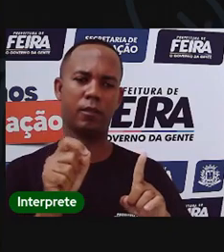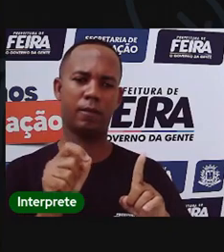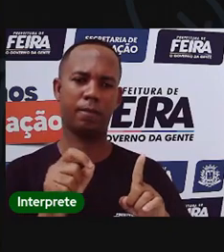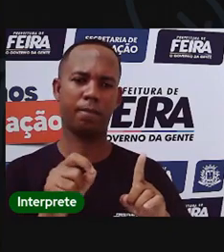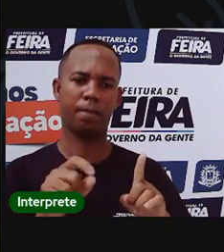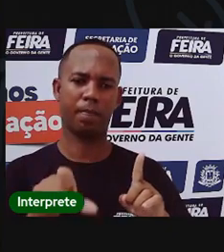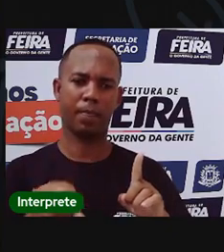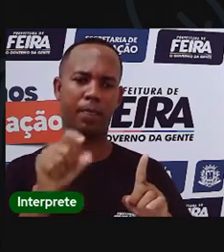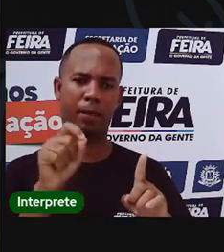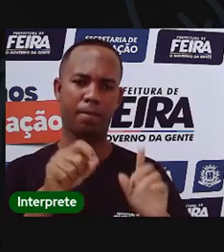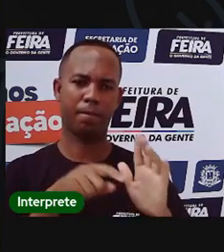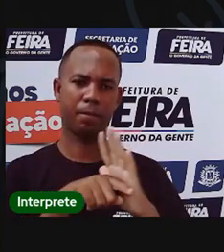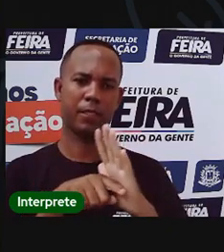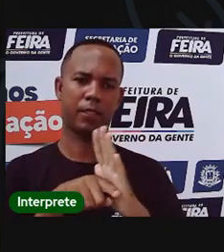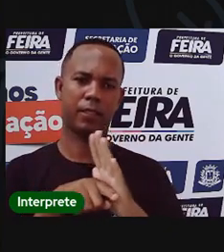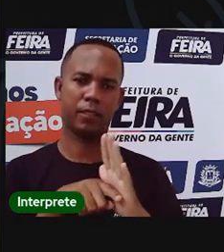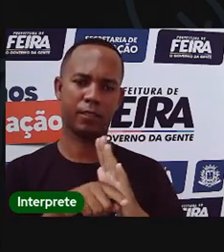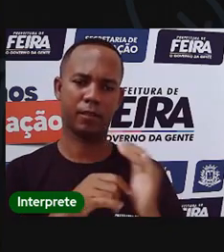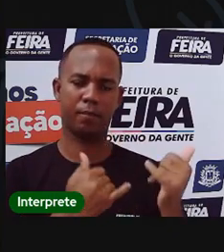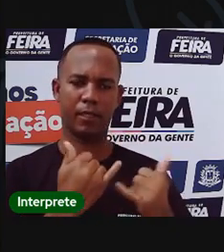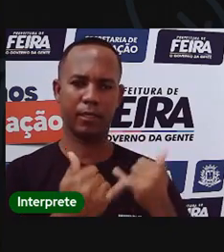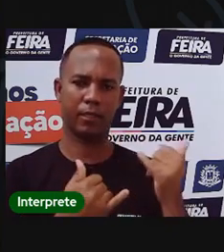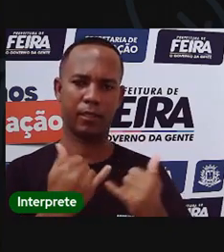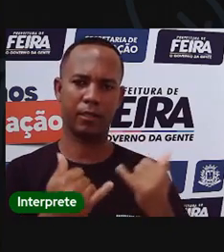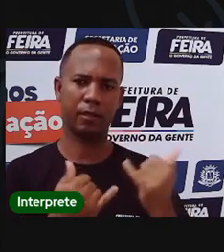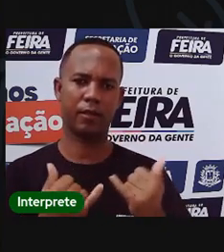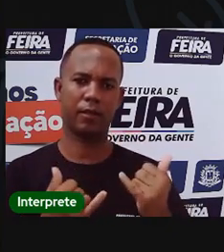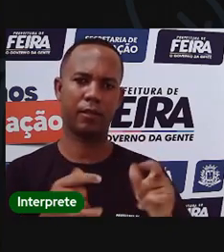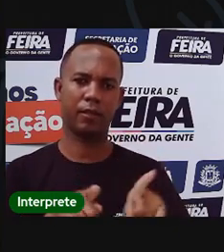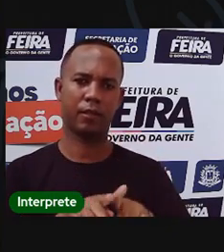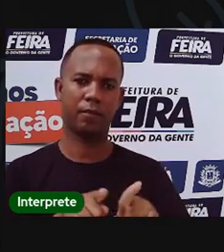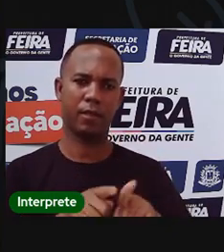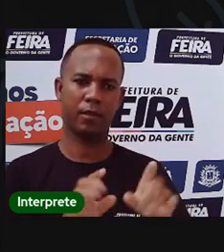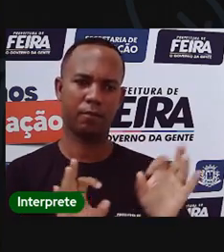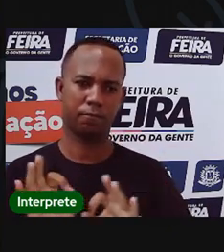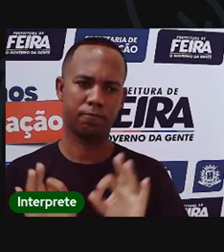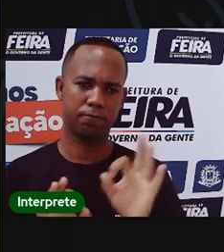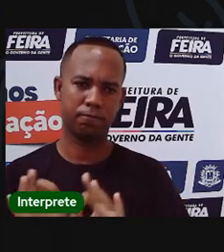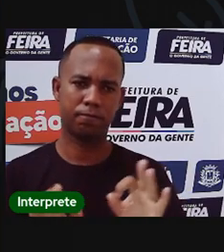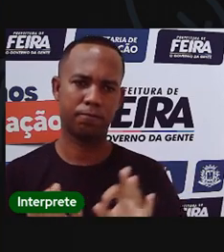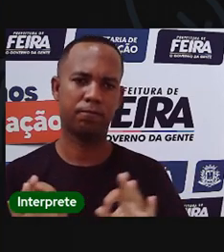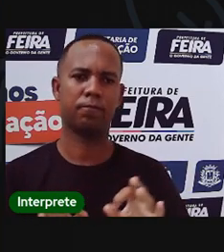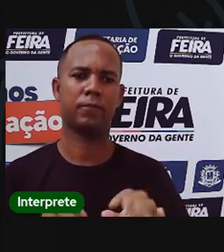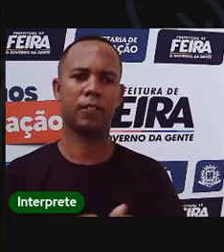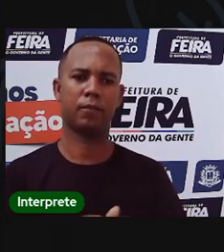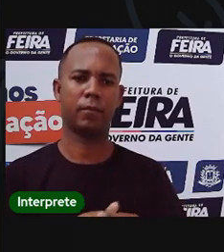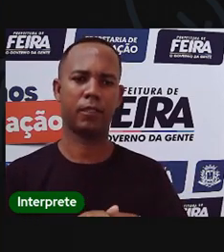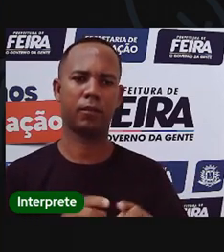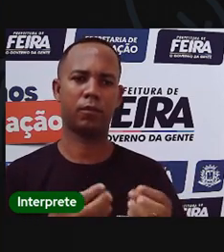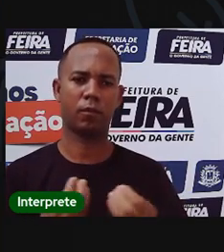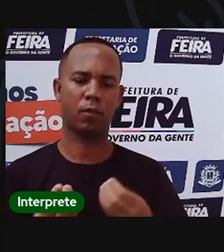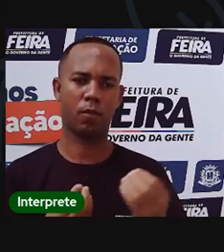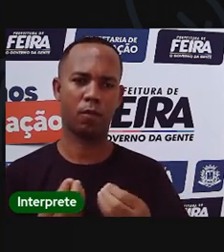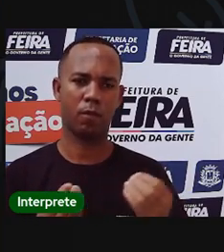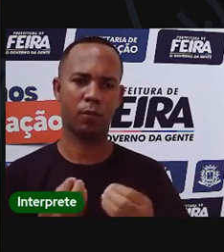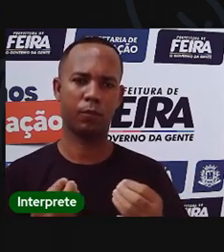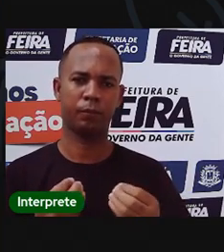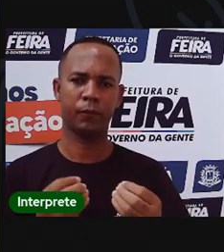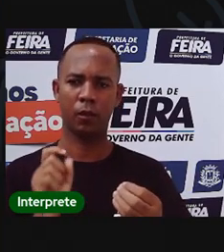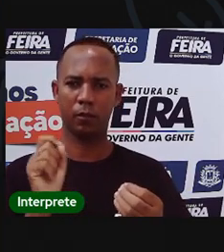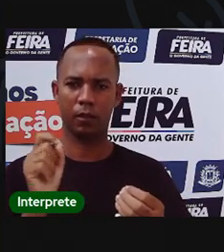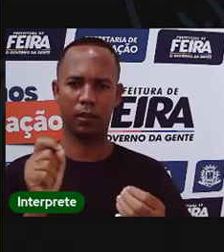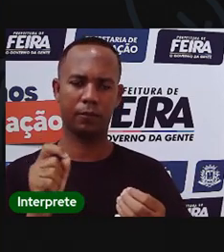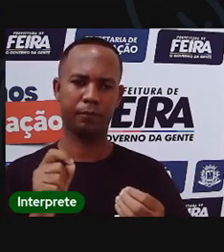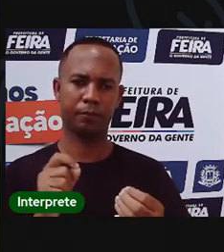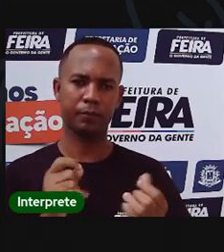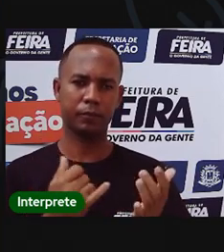aqui. Foi um jogo, eles vão estar elaborando, né? Um jogo com os... Vão estar participando, na verdade,